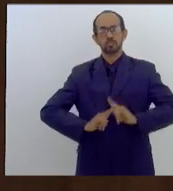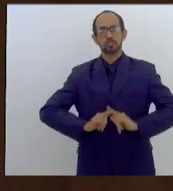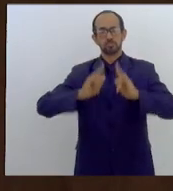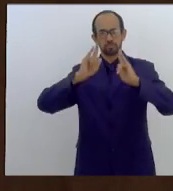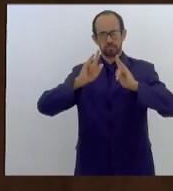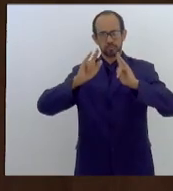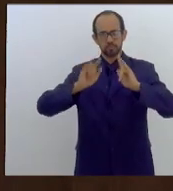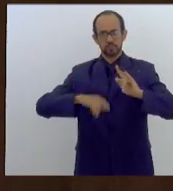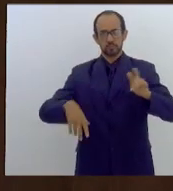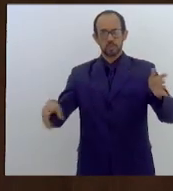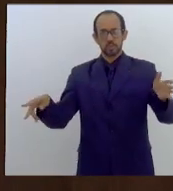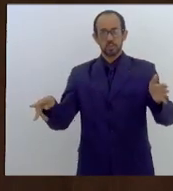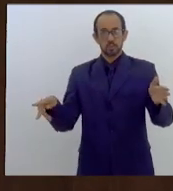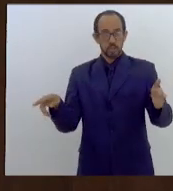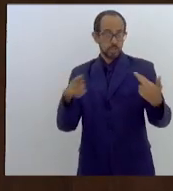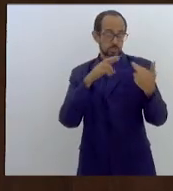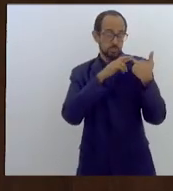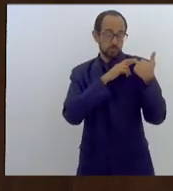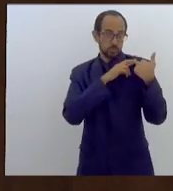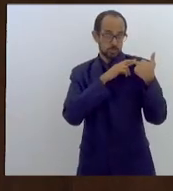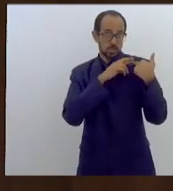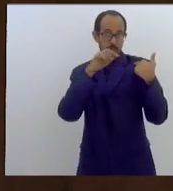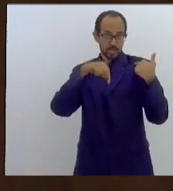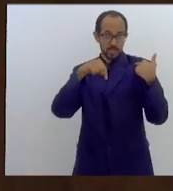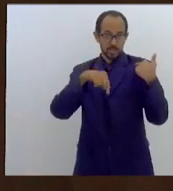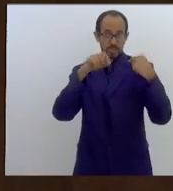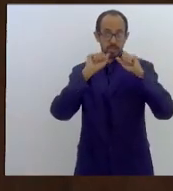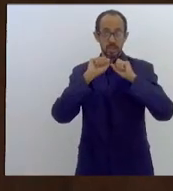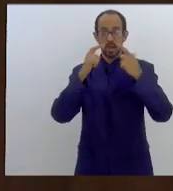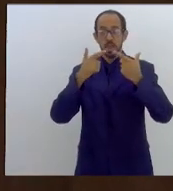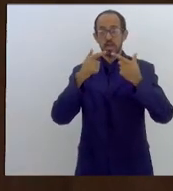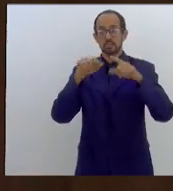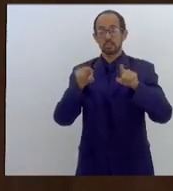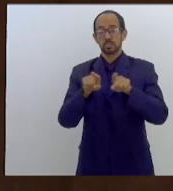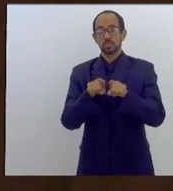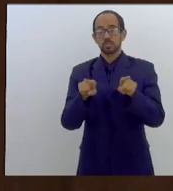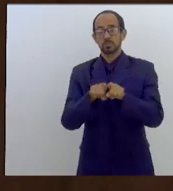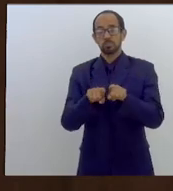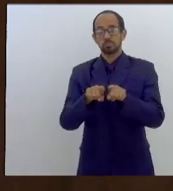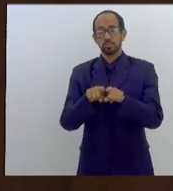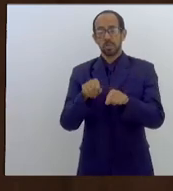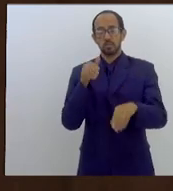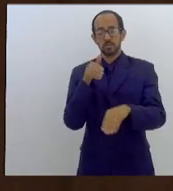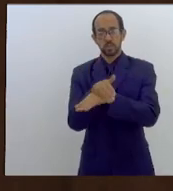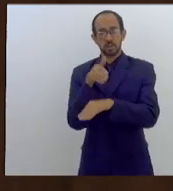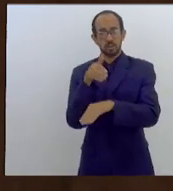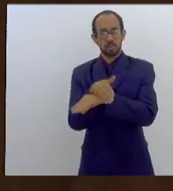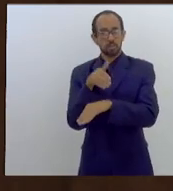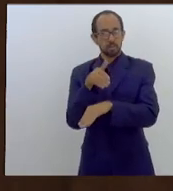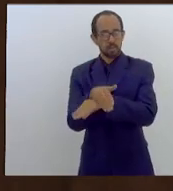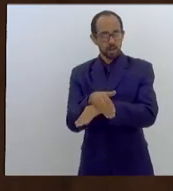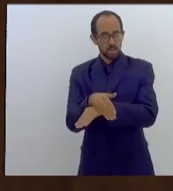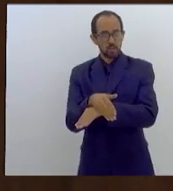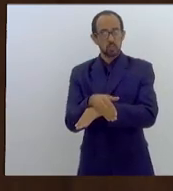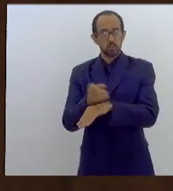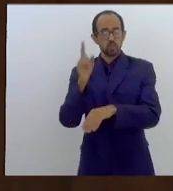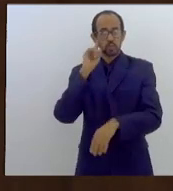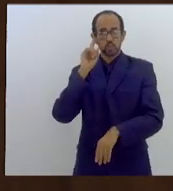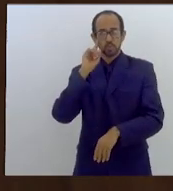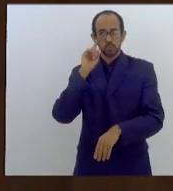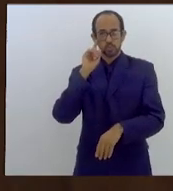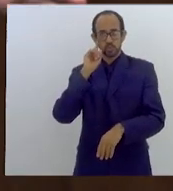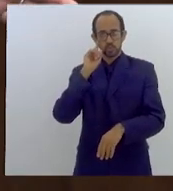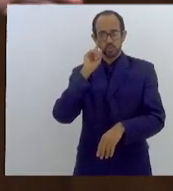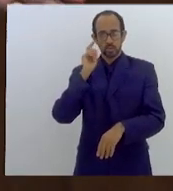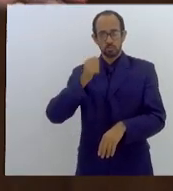e de responsabilidade, portanto, também deste Parlamento, que vêm sendo invadidos dia sim ou também. Há